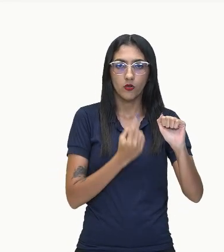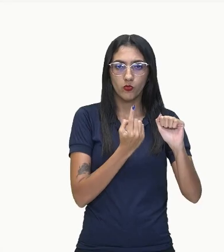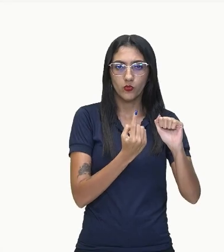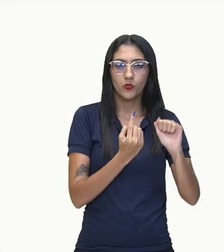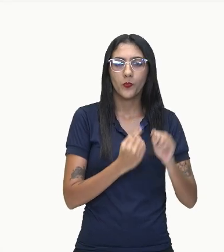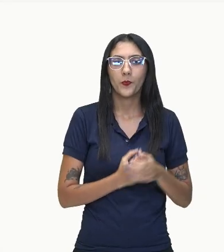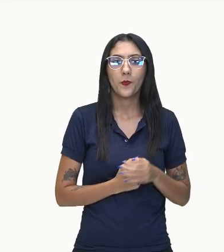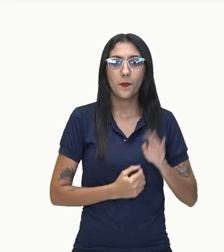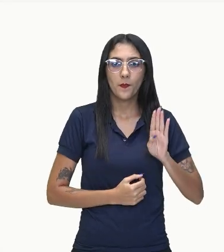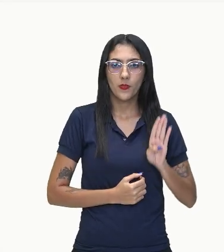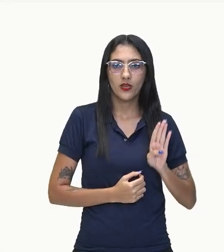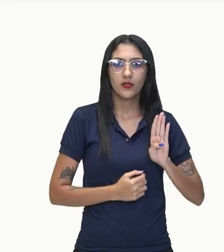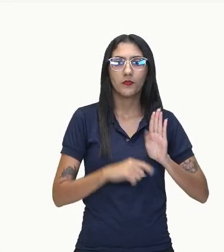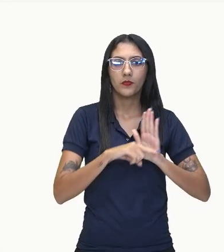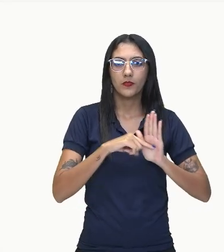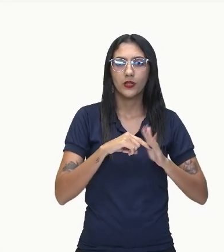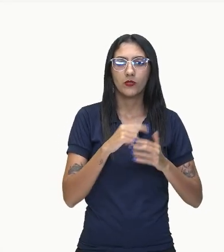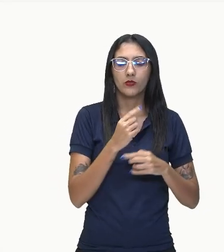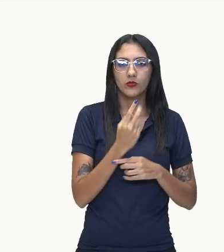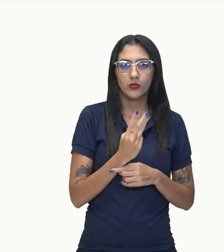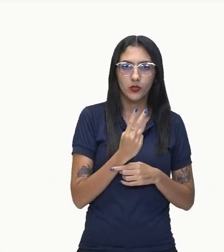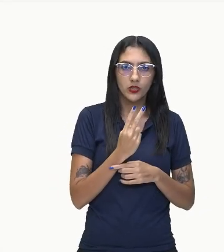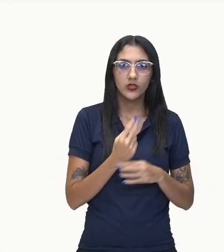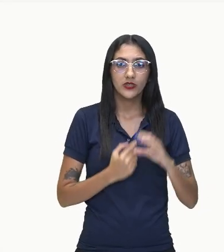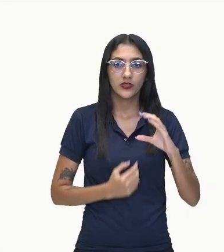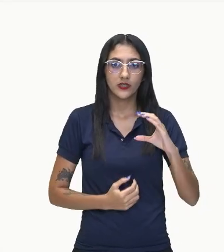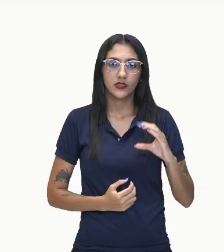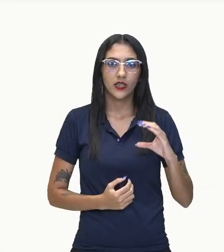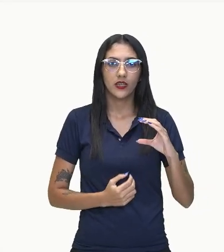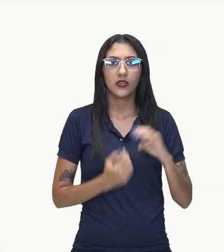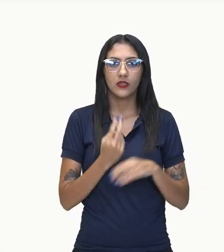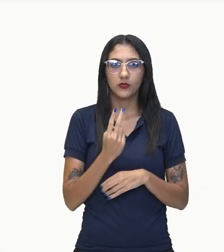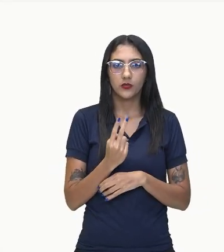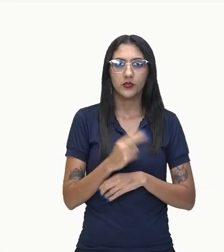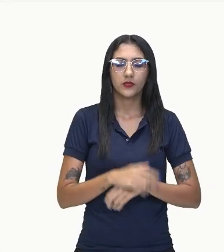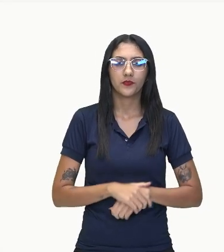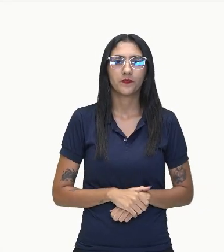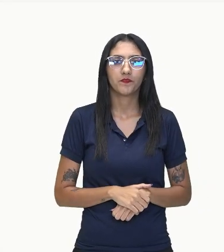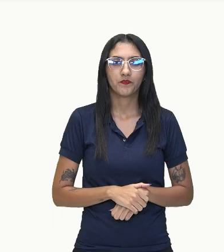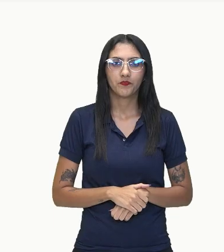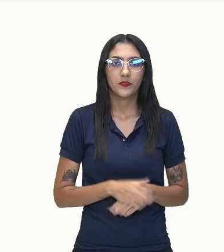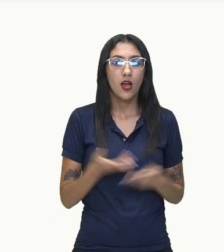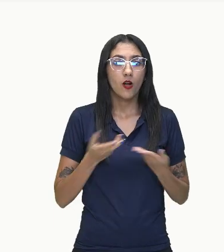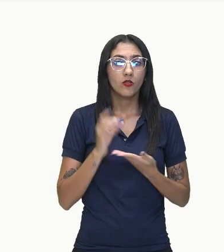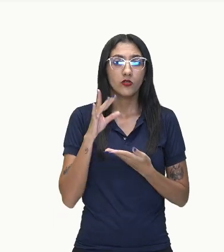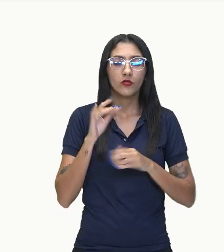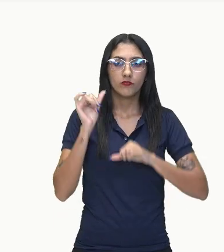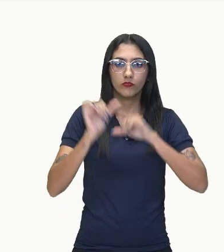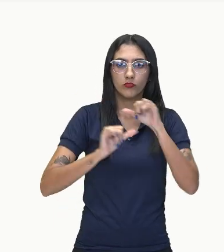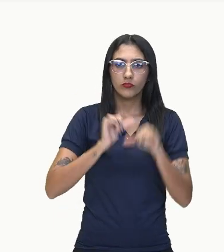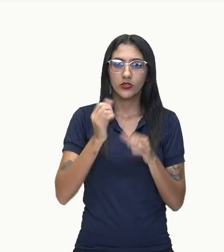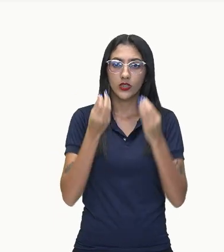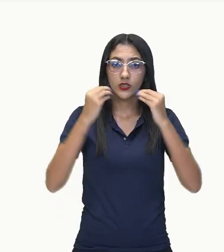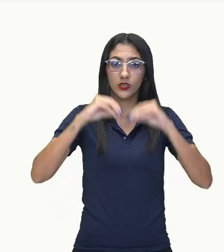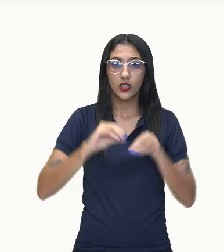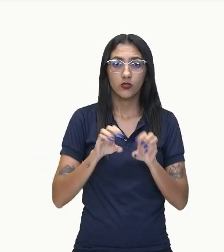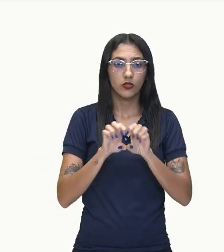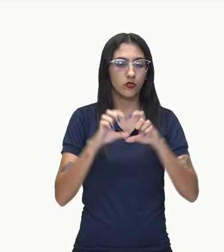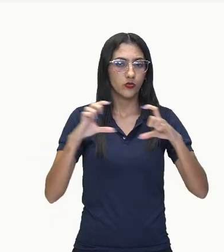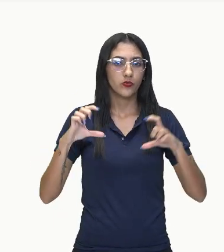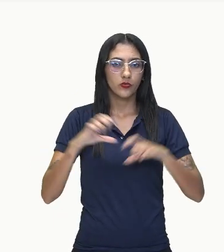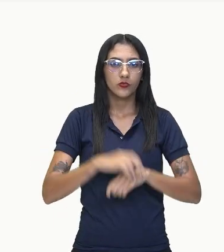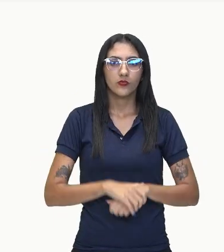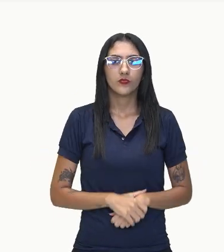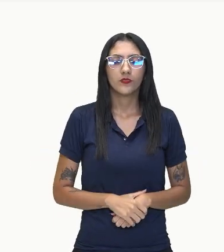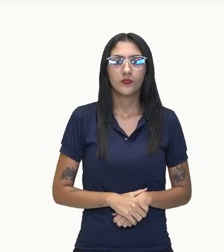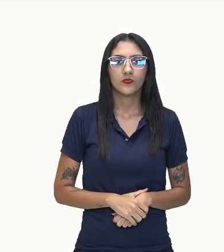menos 2 e C é igual a 2. Agora é só substituir para calcular o valor de delta. Então, delta